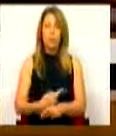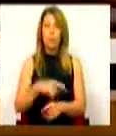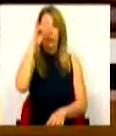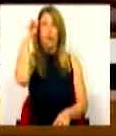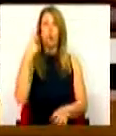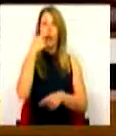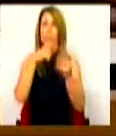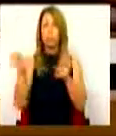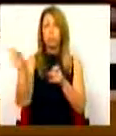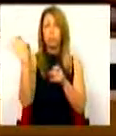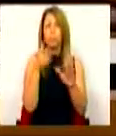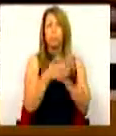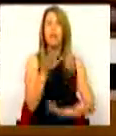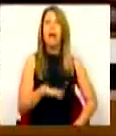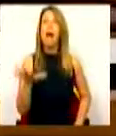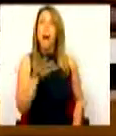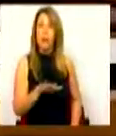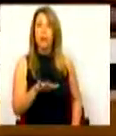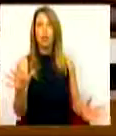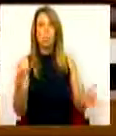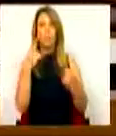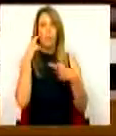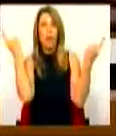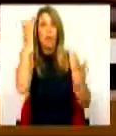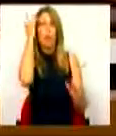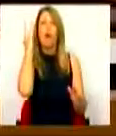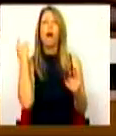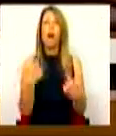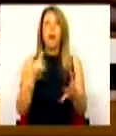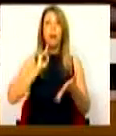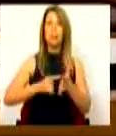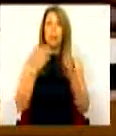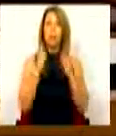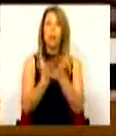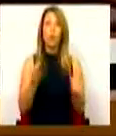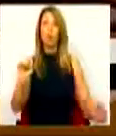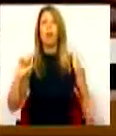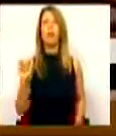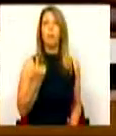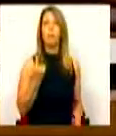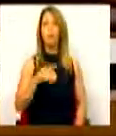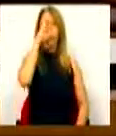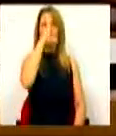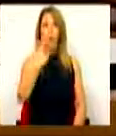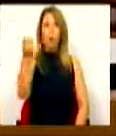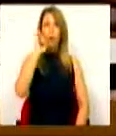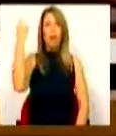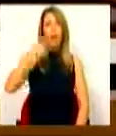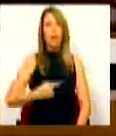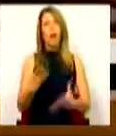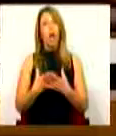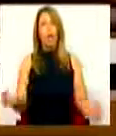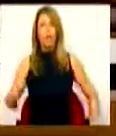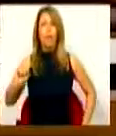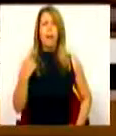facilmente demonstráveis, ainda há necessidades que têm de ser supridas rapidamente e que o Governo deverá ultrapassar o quanto